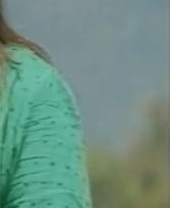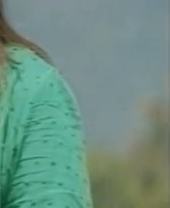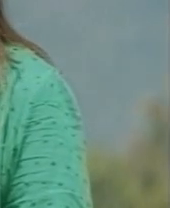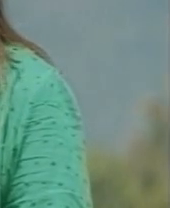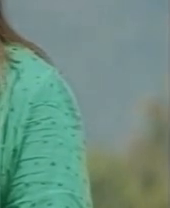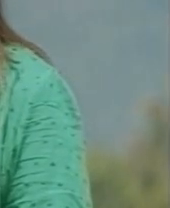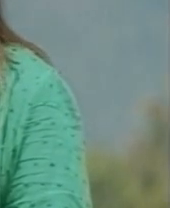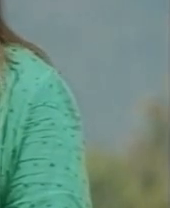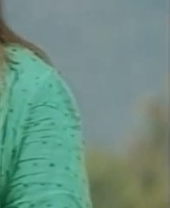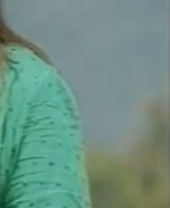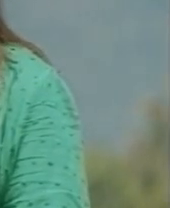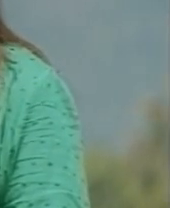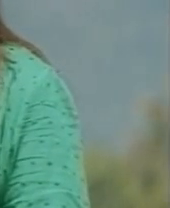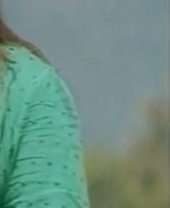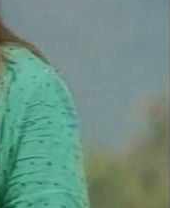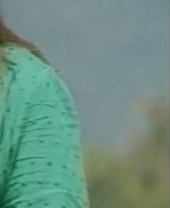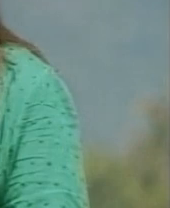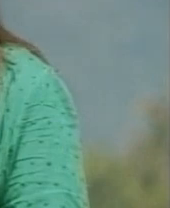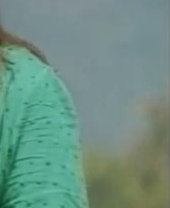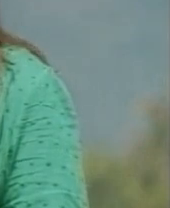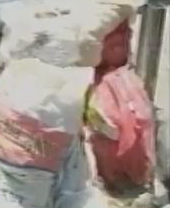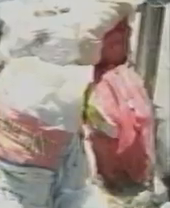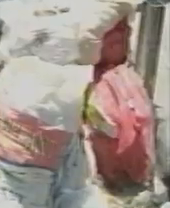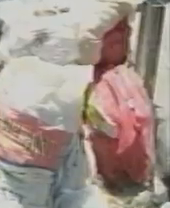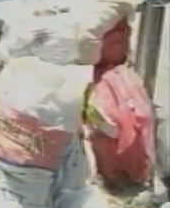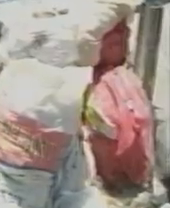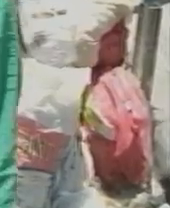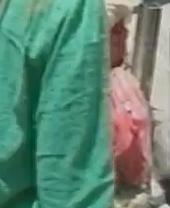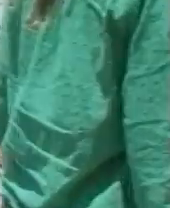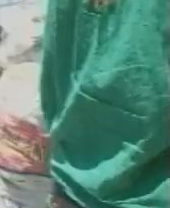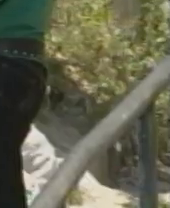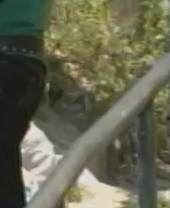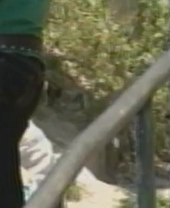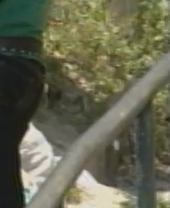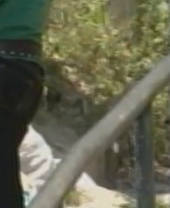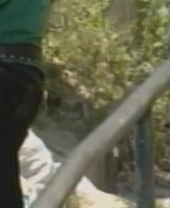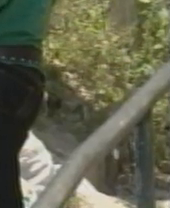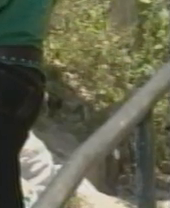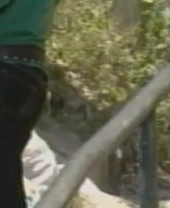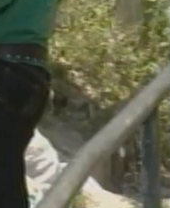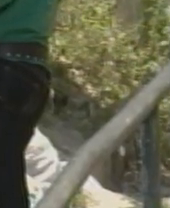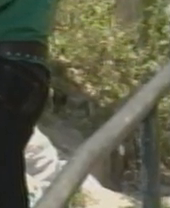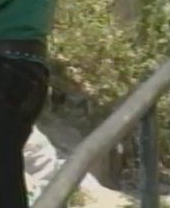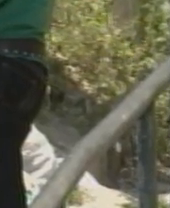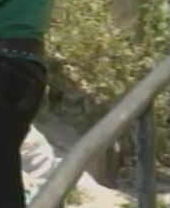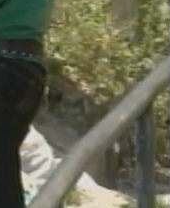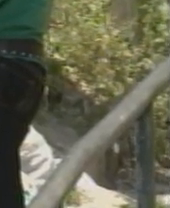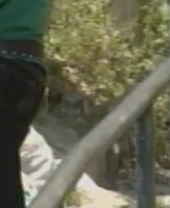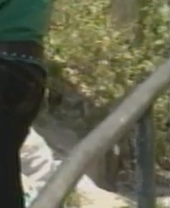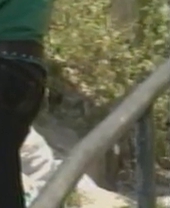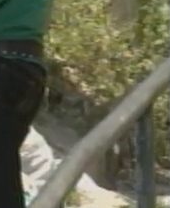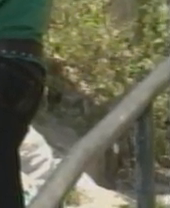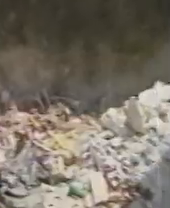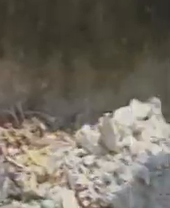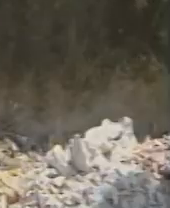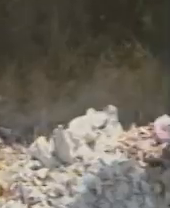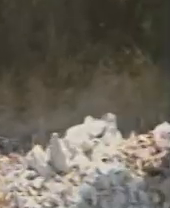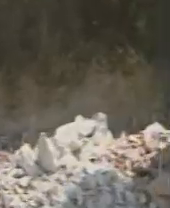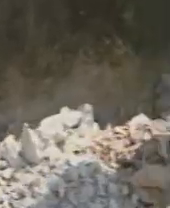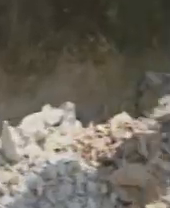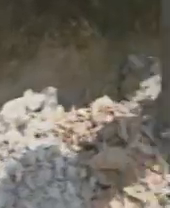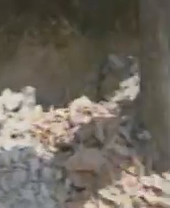trabalho conjunto com o setor de educação e saúde, por exemplo. Também a participação dos cidadãos que moram, né,